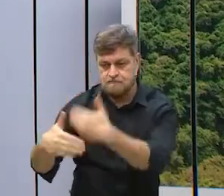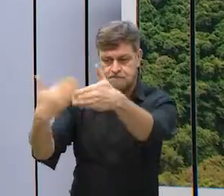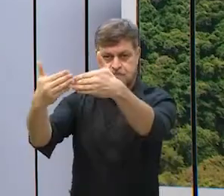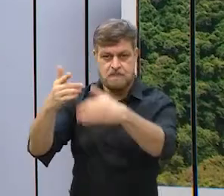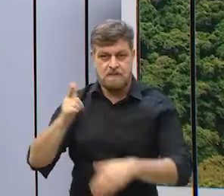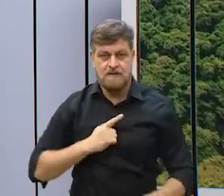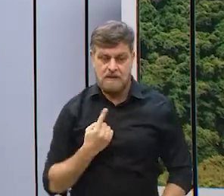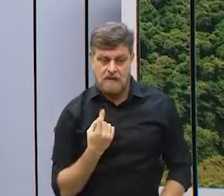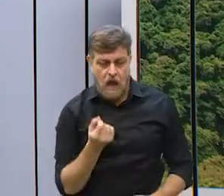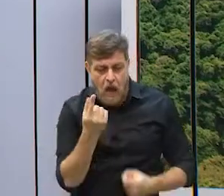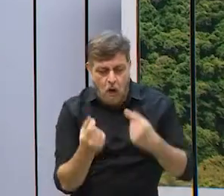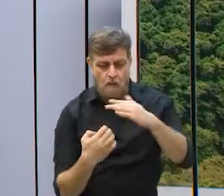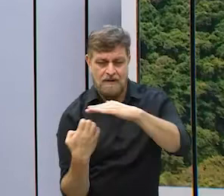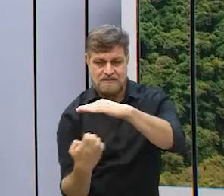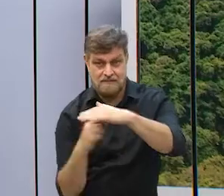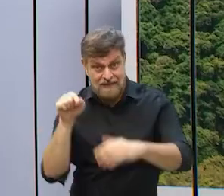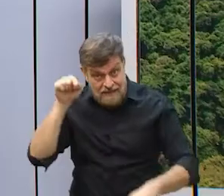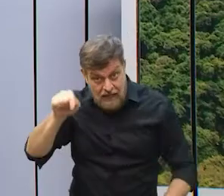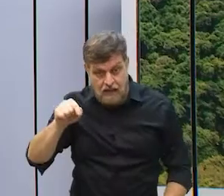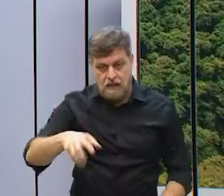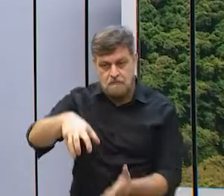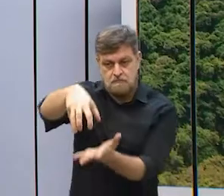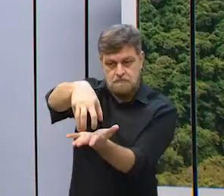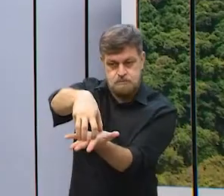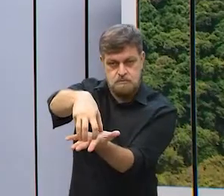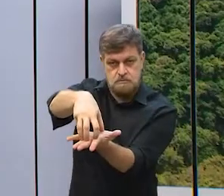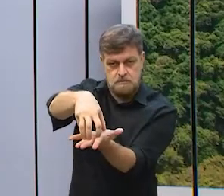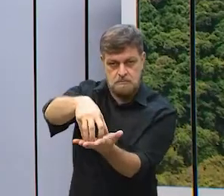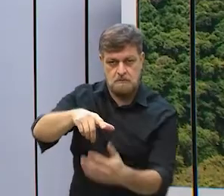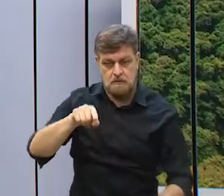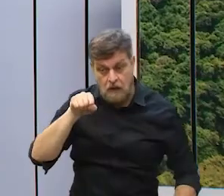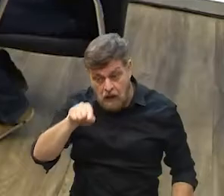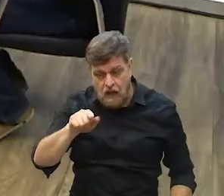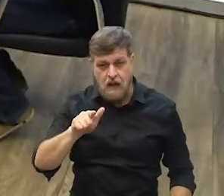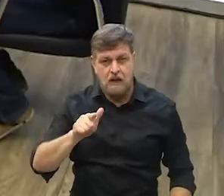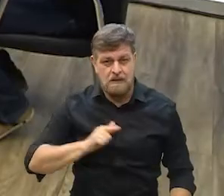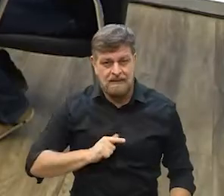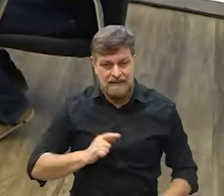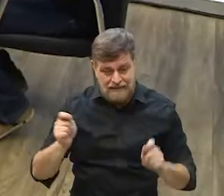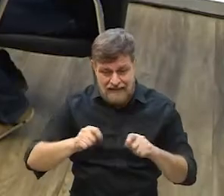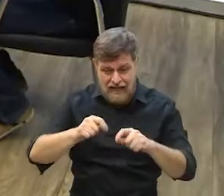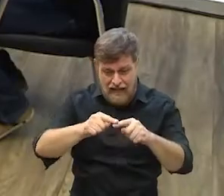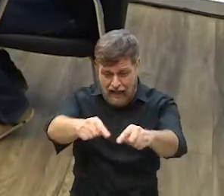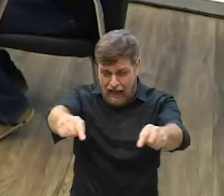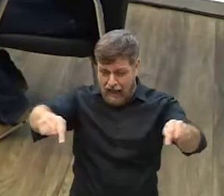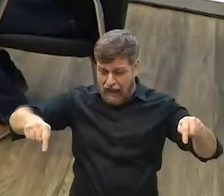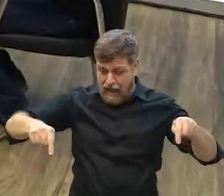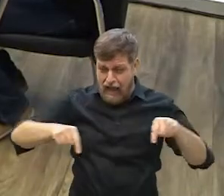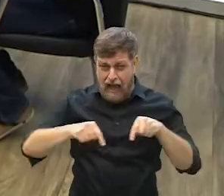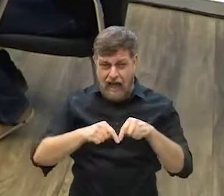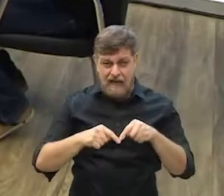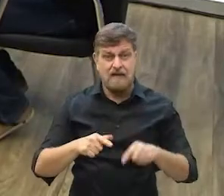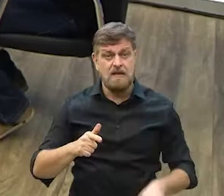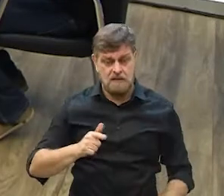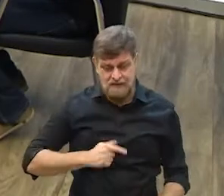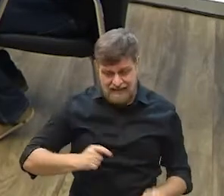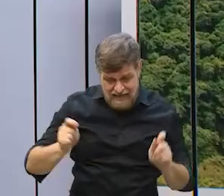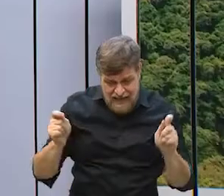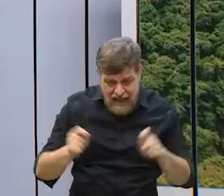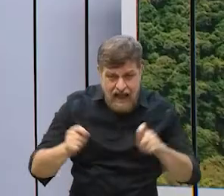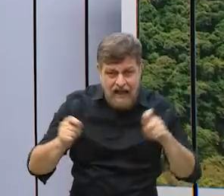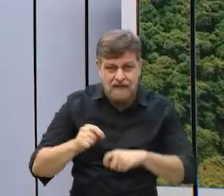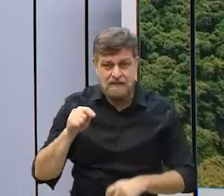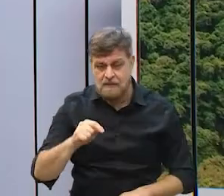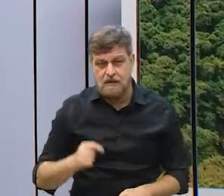algumas empresas instaladas lá e, portanto, nós temos grandes áreas disponíveis